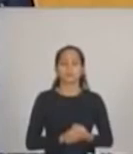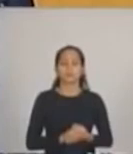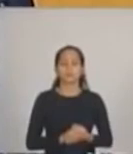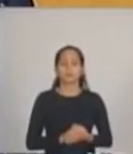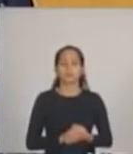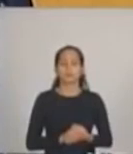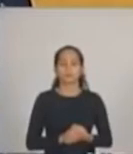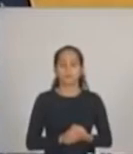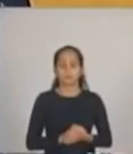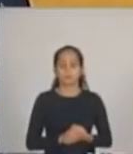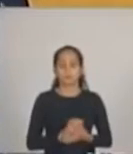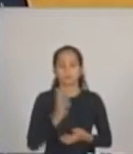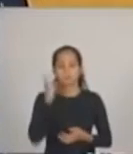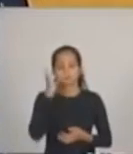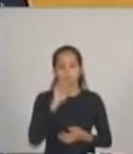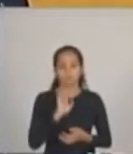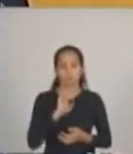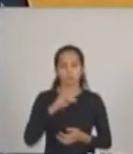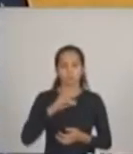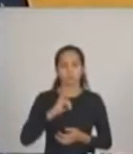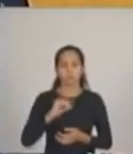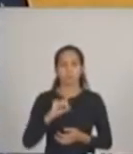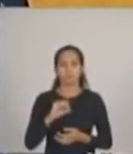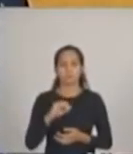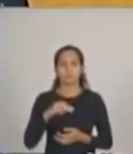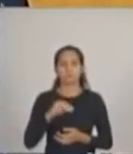Deputado doutor Emílio Mameri.